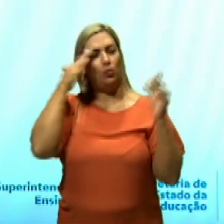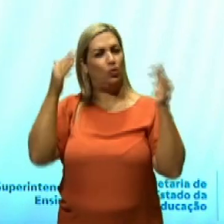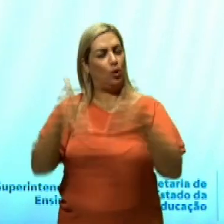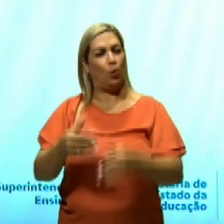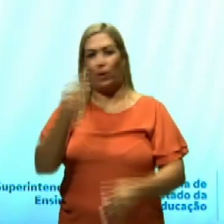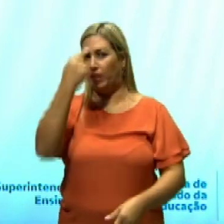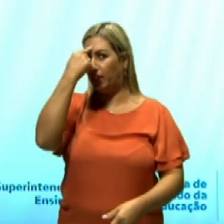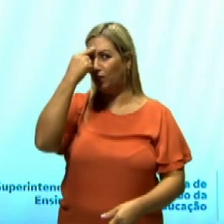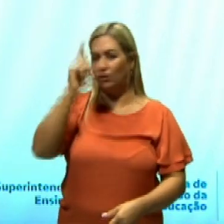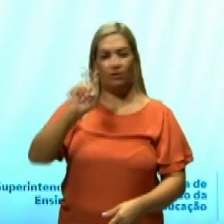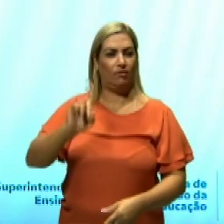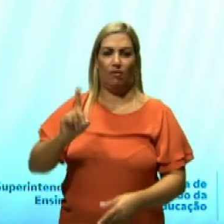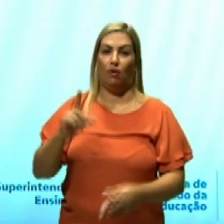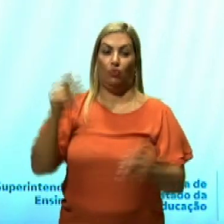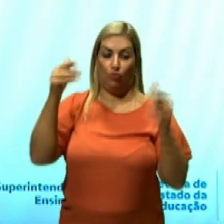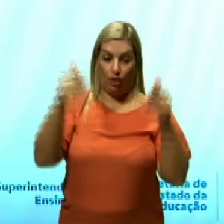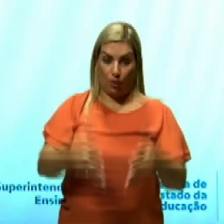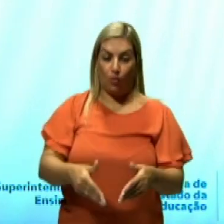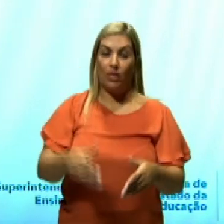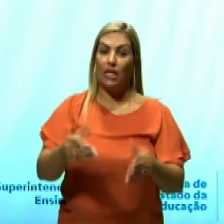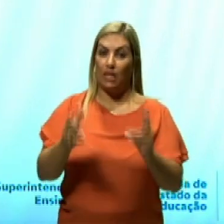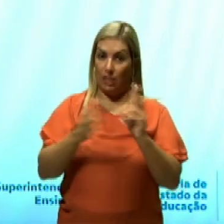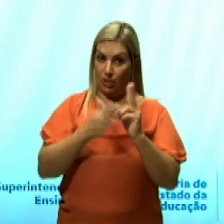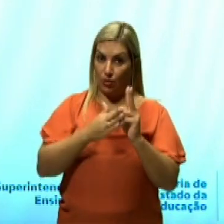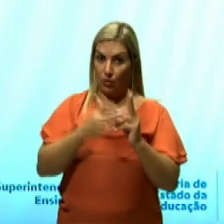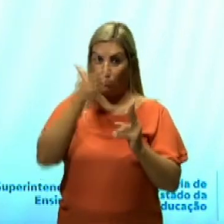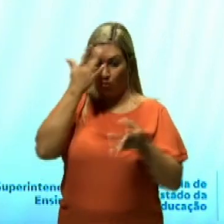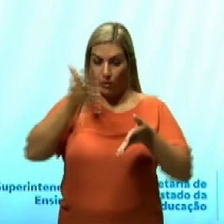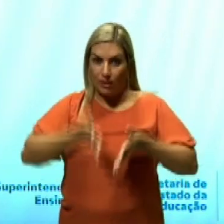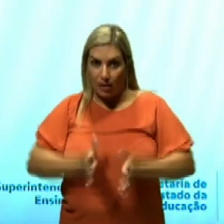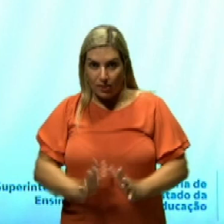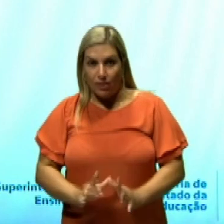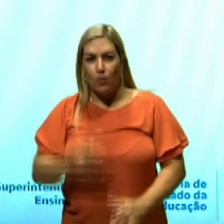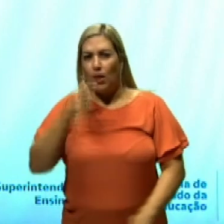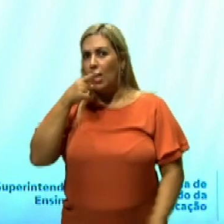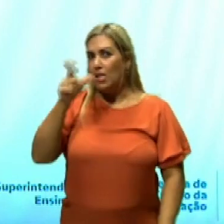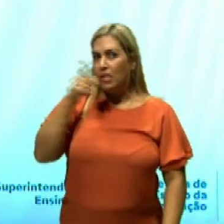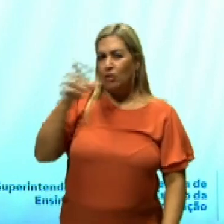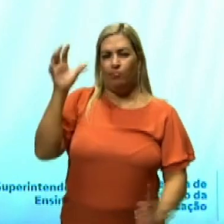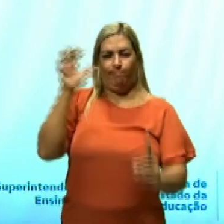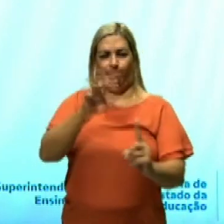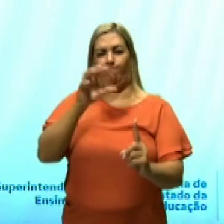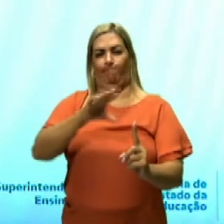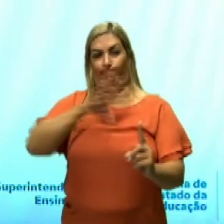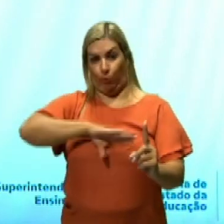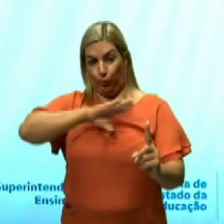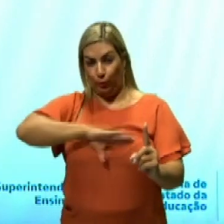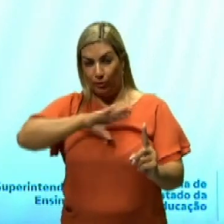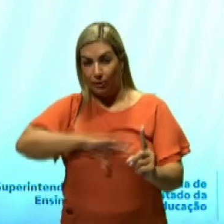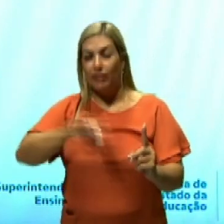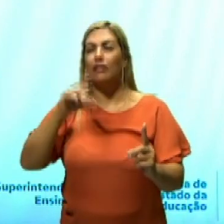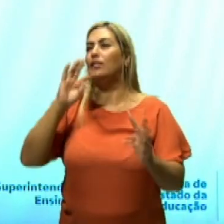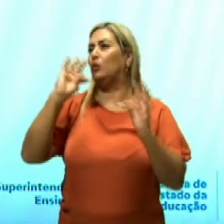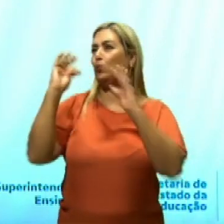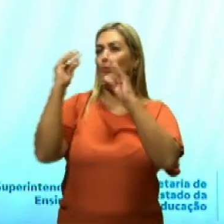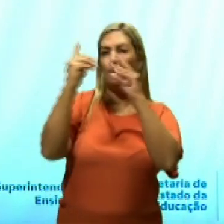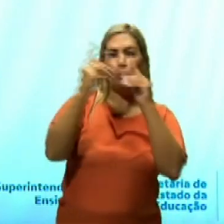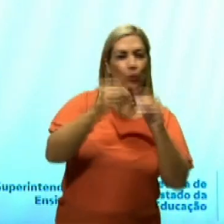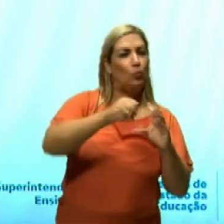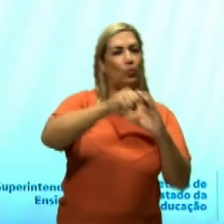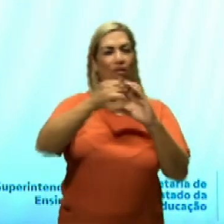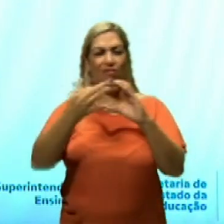índias mas aos nossos índios aos nossos nativos a língua e tudo que vem principalmente